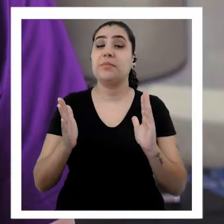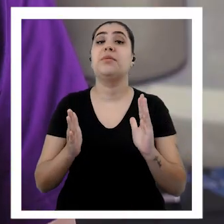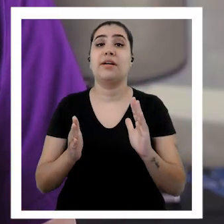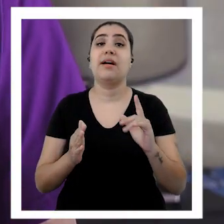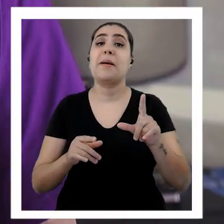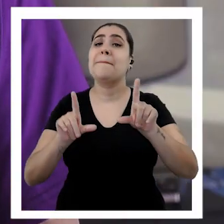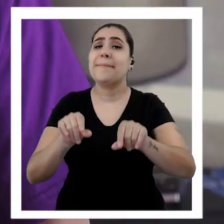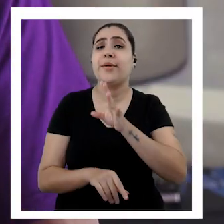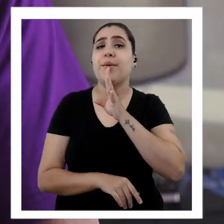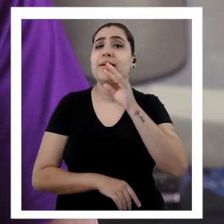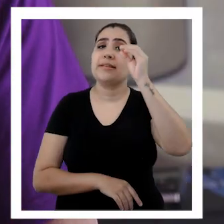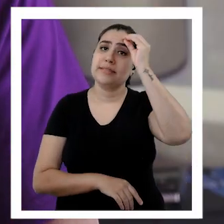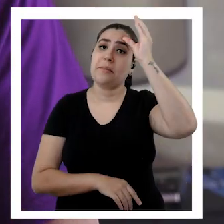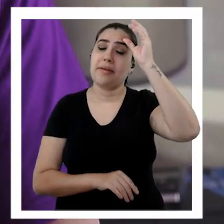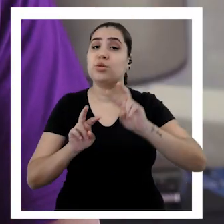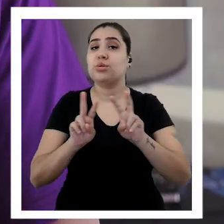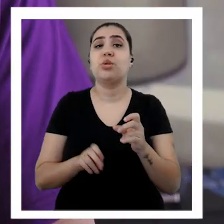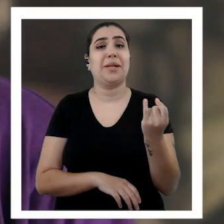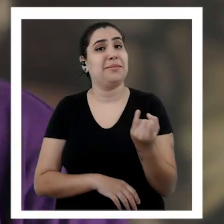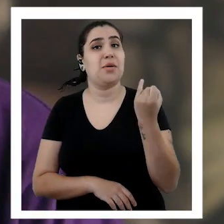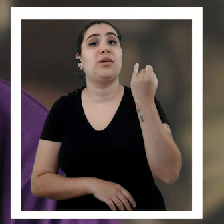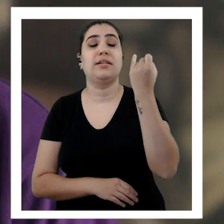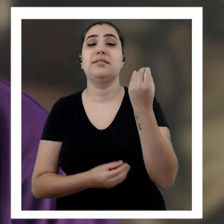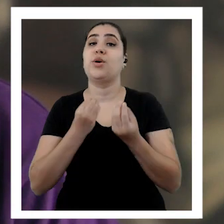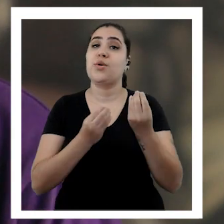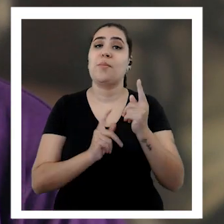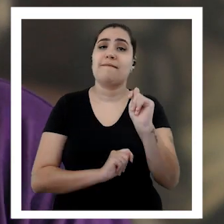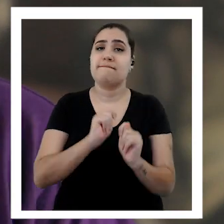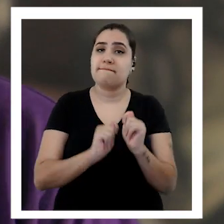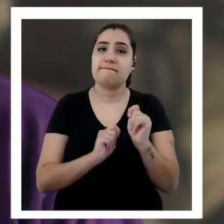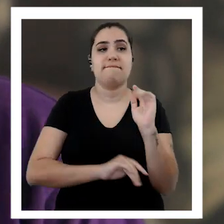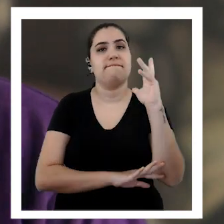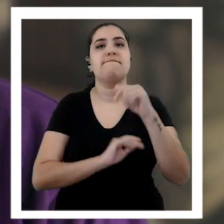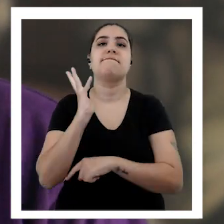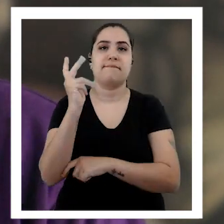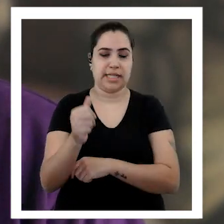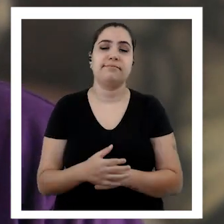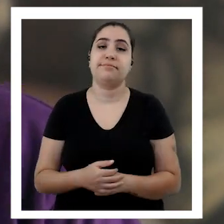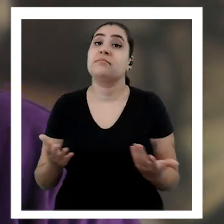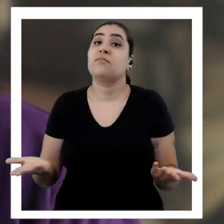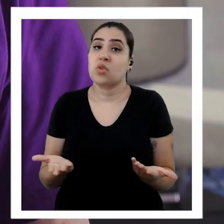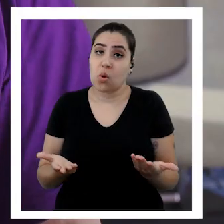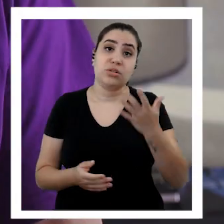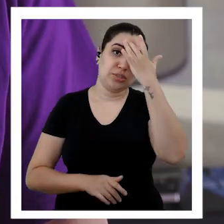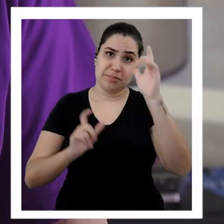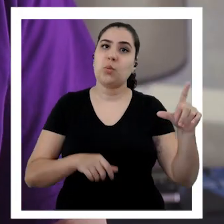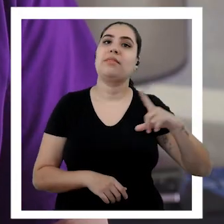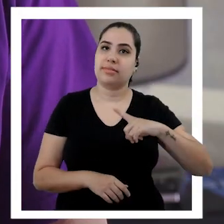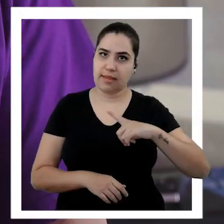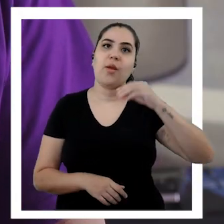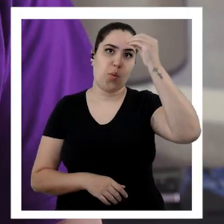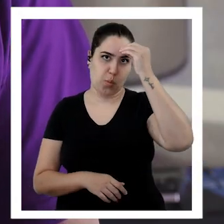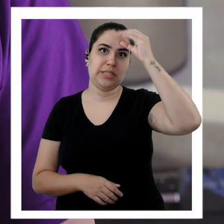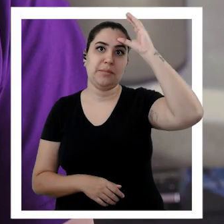naquela época as pessoas tinham menos conhecimento sobre a importância de poupar recursos naturais. E hoje as